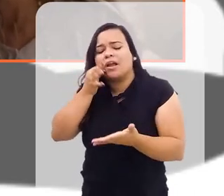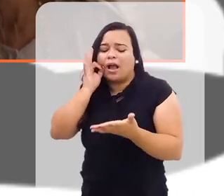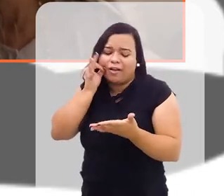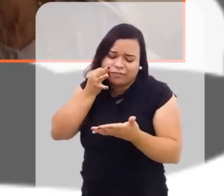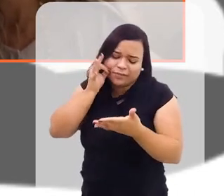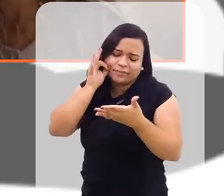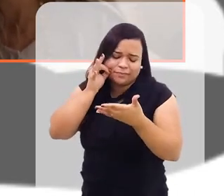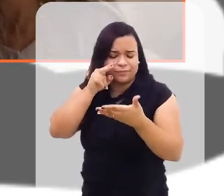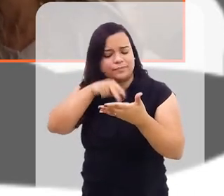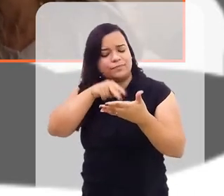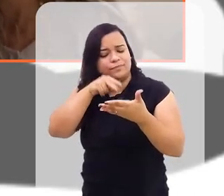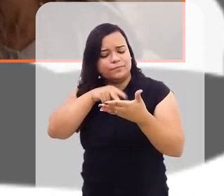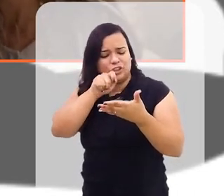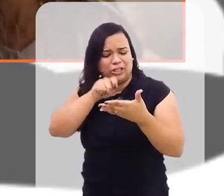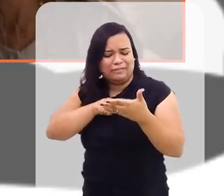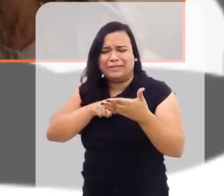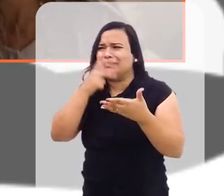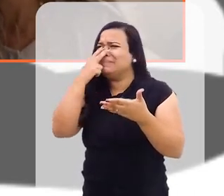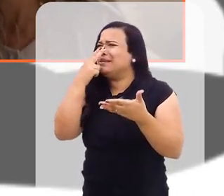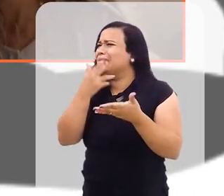uma coisa completamente